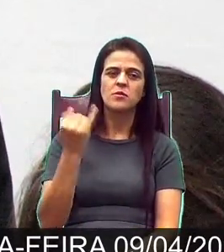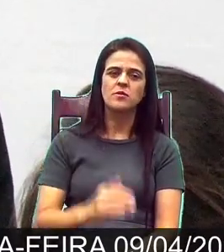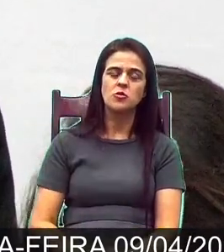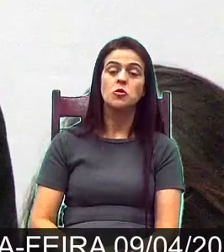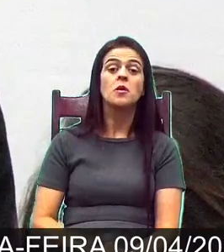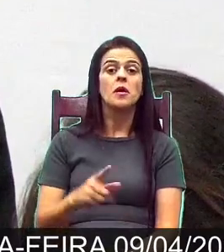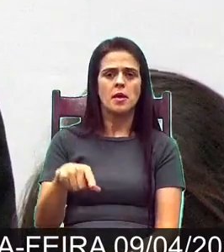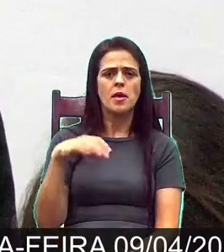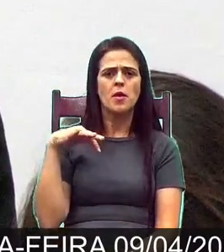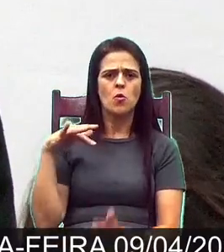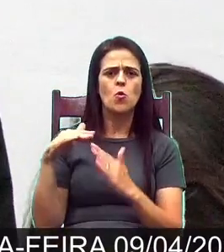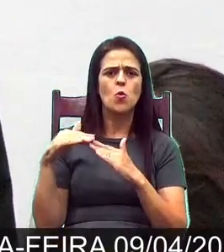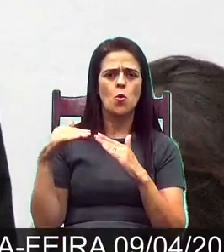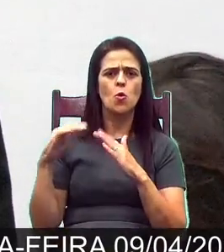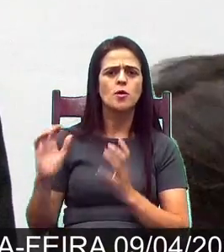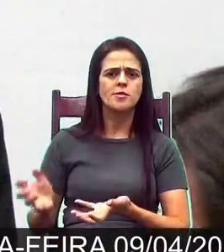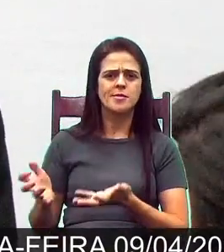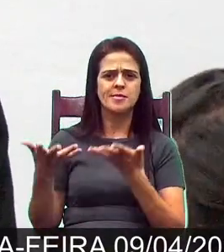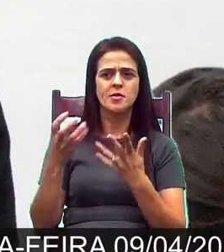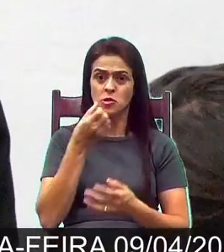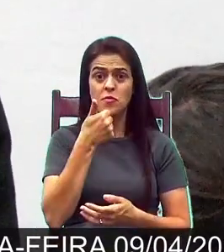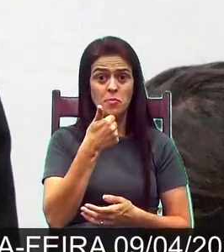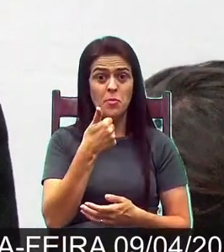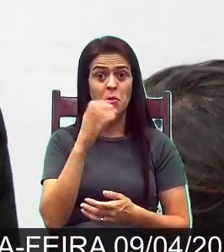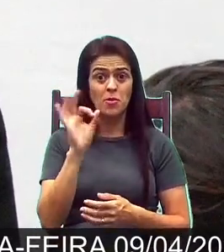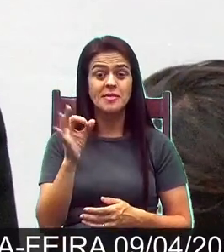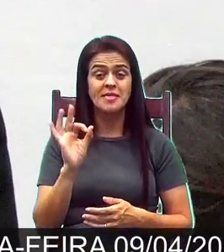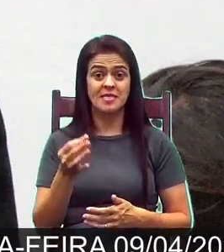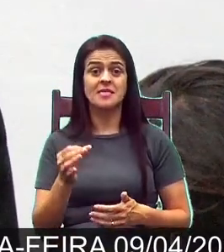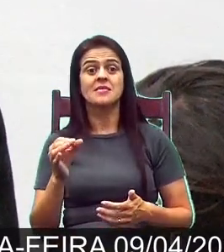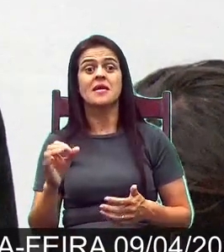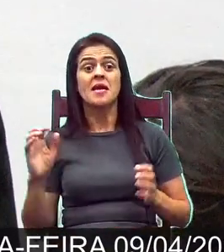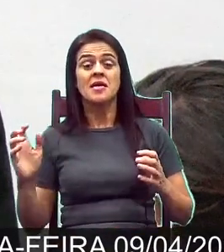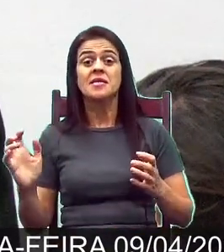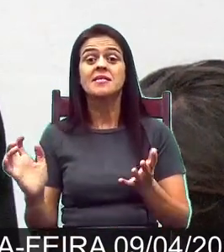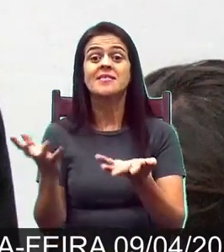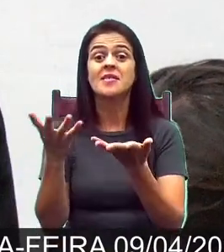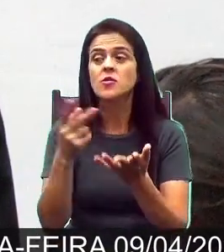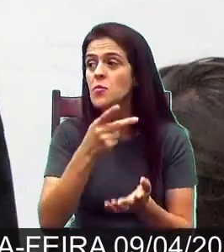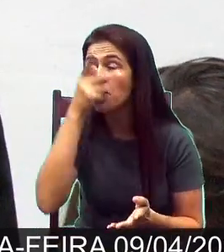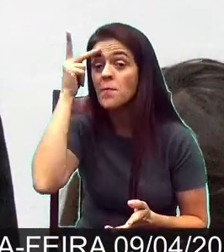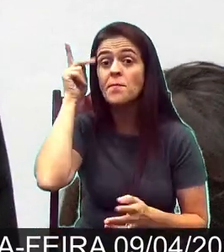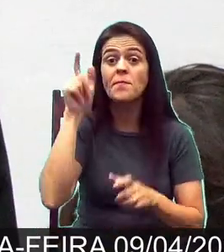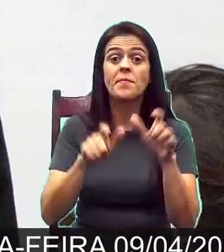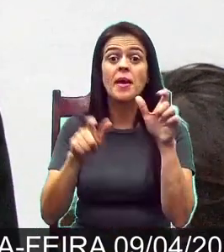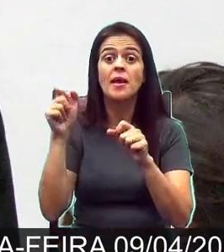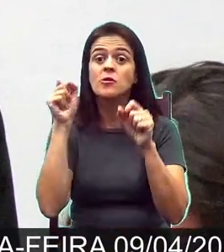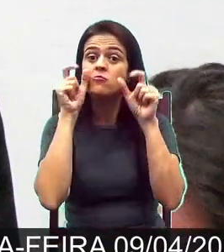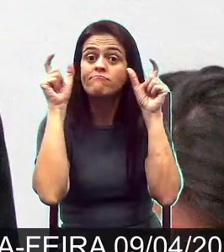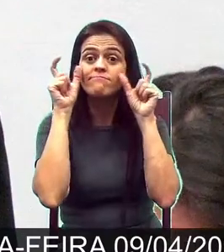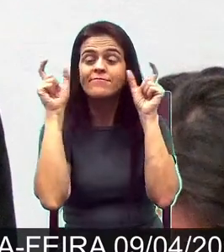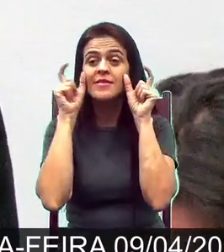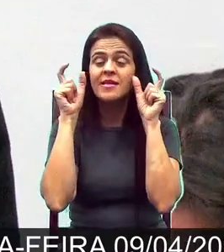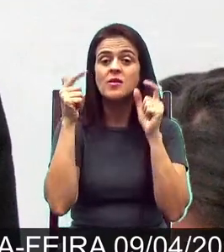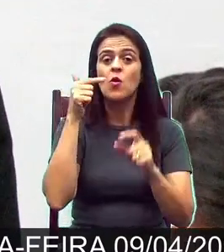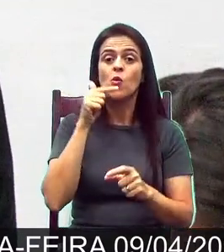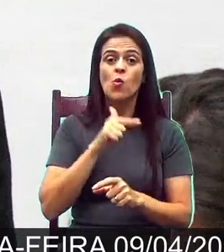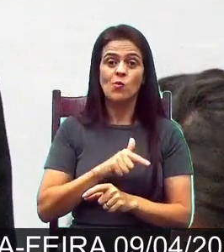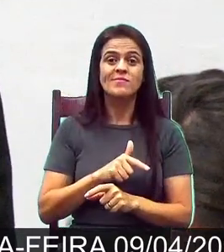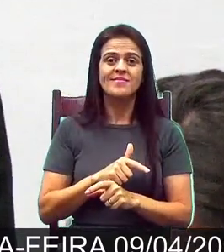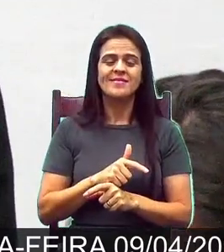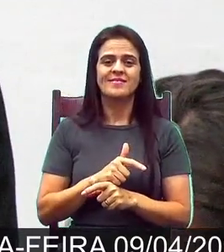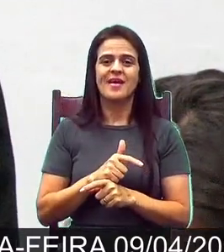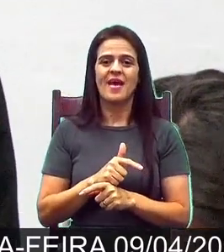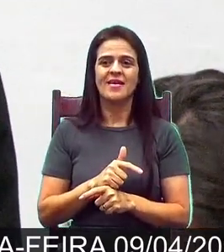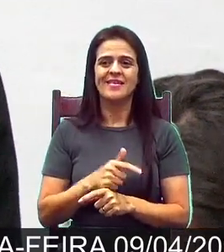incentivo, né? Esse projeto de lei também é um incentivo para que as pessoas se despertem, né? Vão ter um